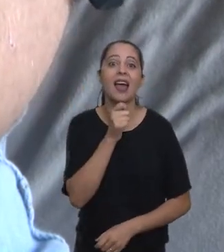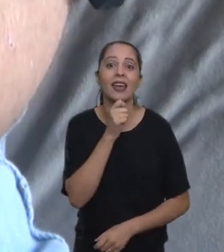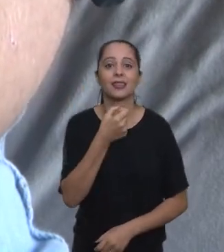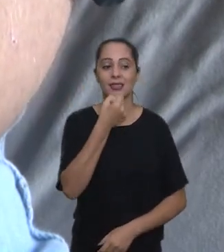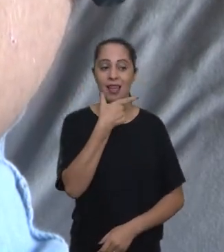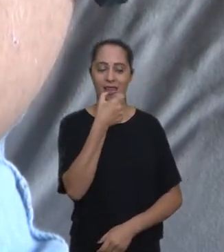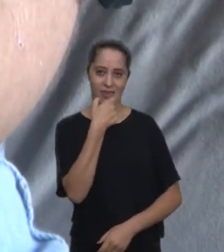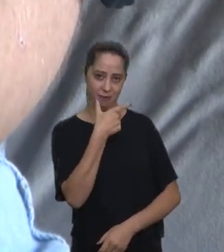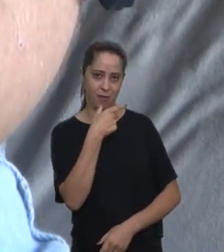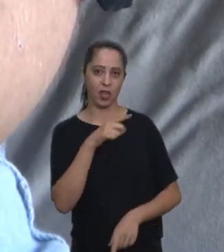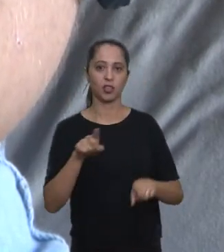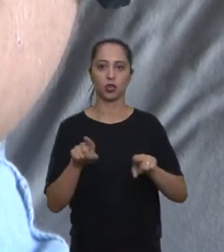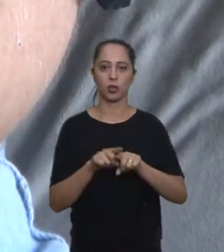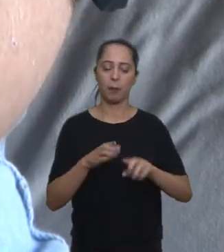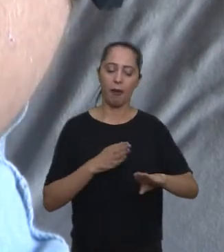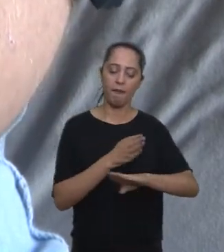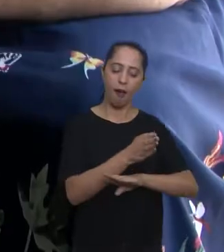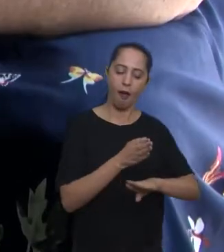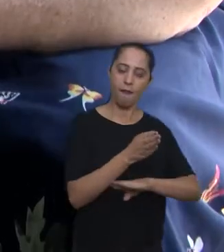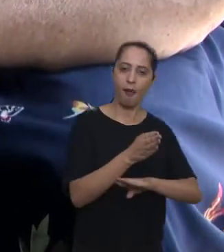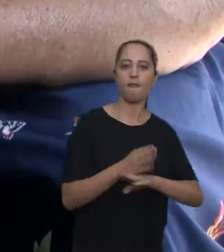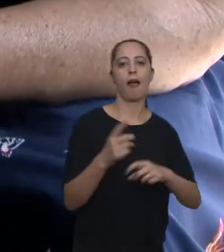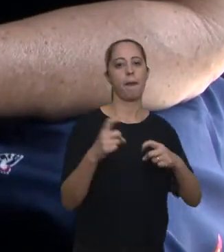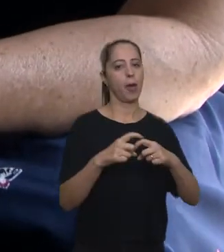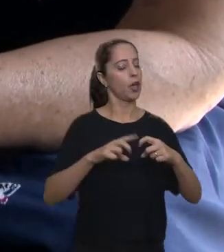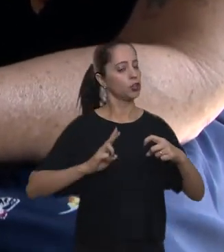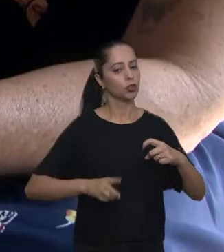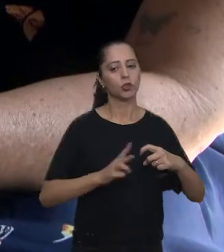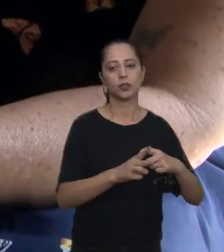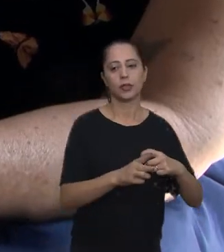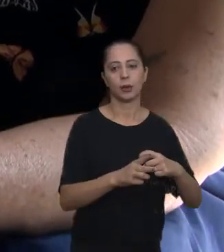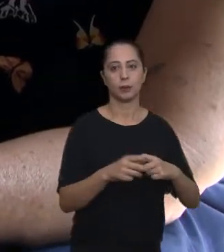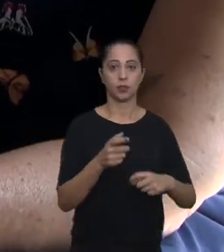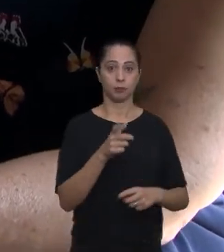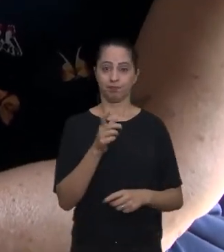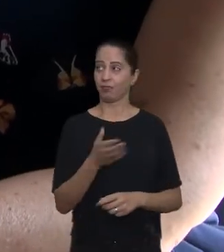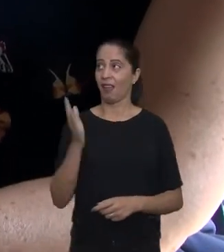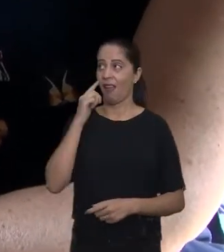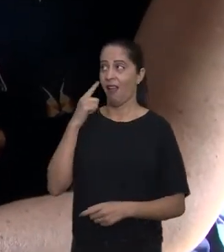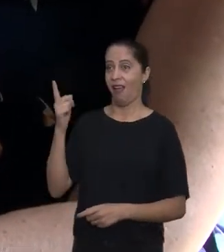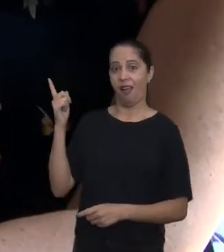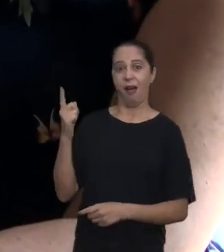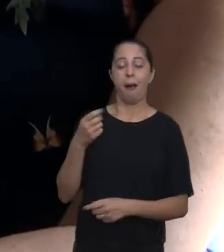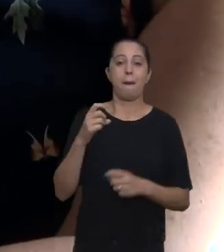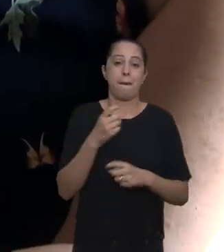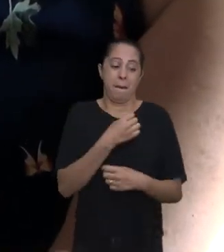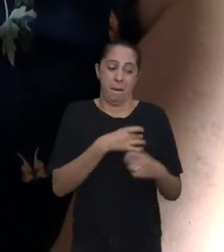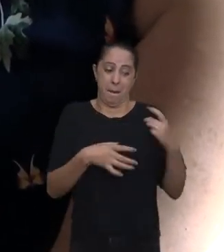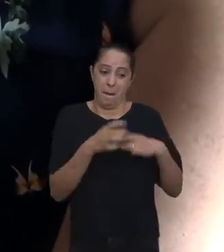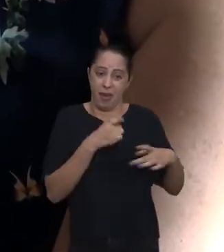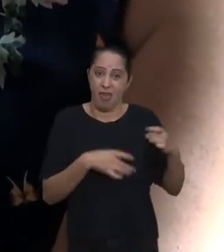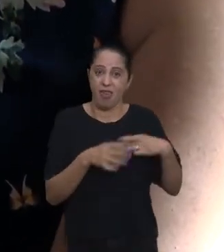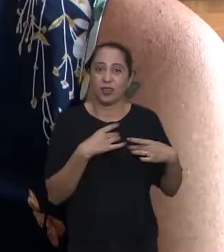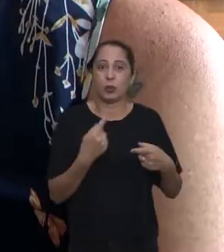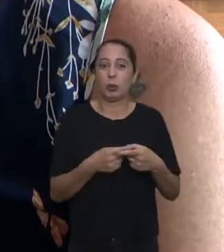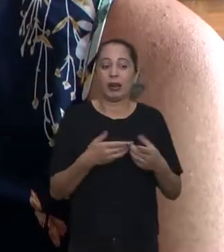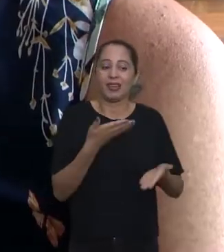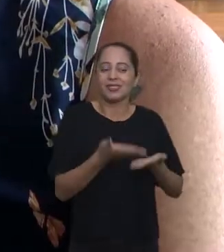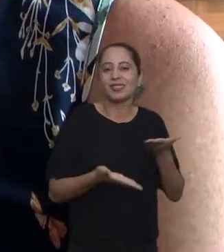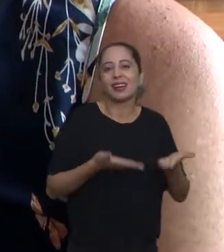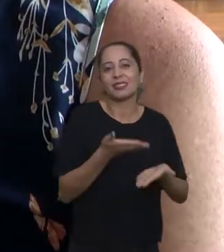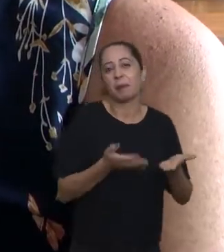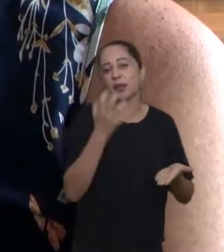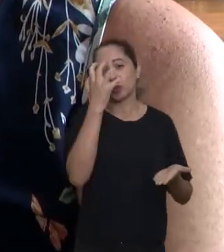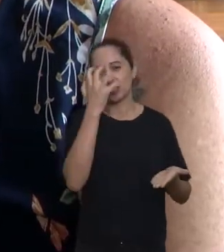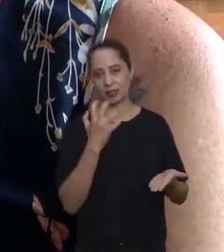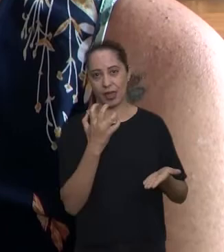medicamentos e é acompanhada por um grupo de médicos. Num momento de medo e incertezas, que é o tratamento de uma doença grave, o